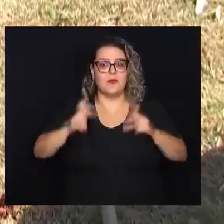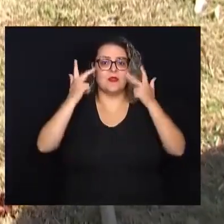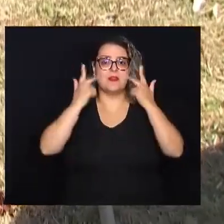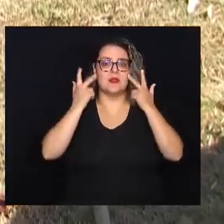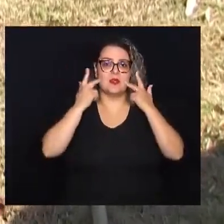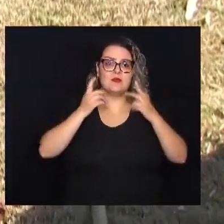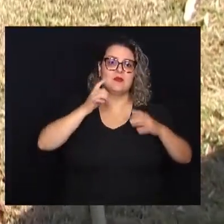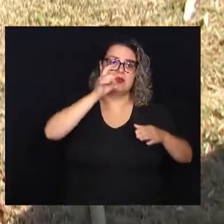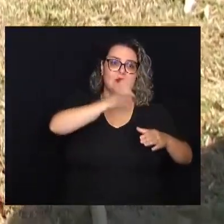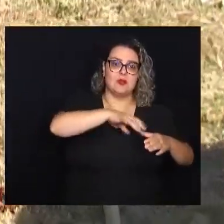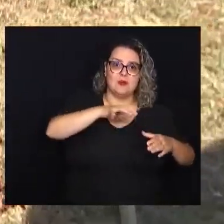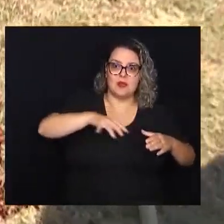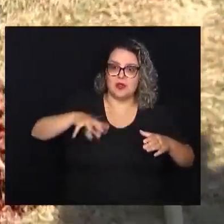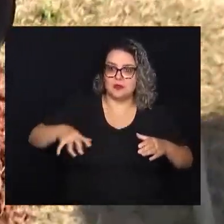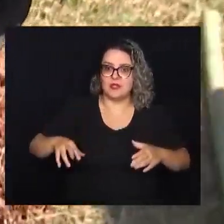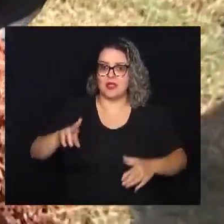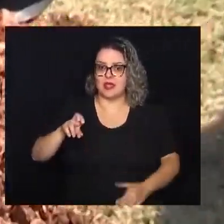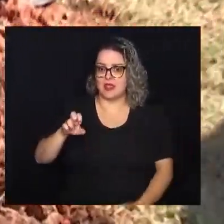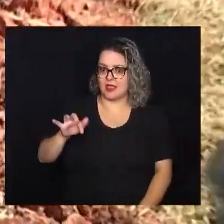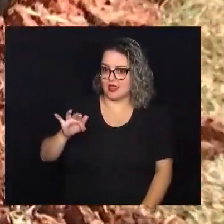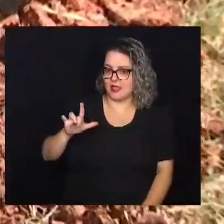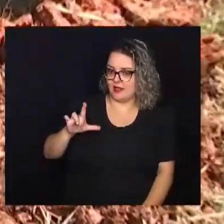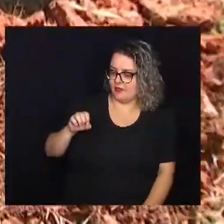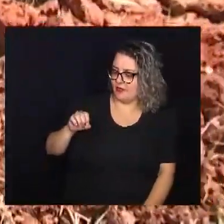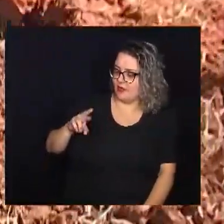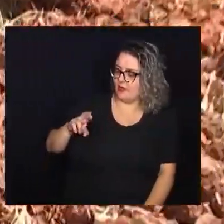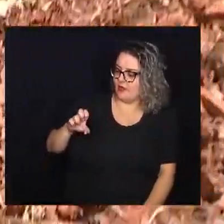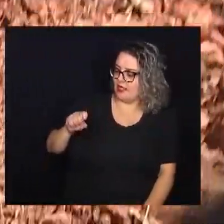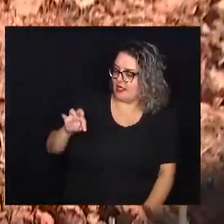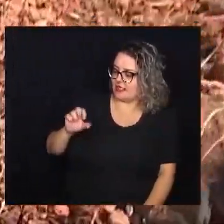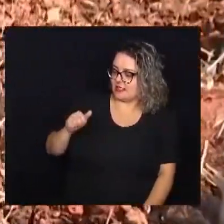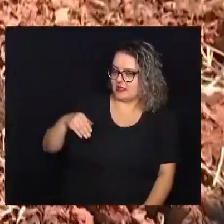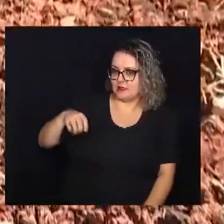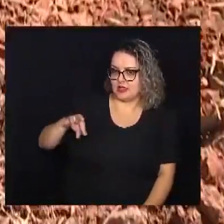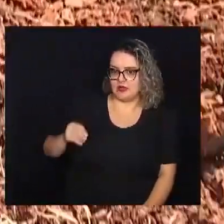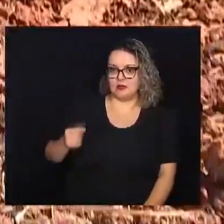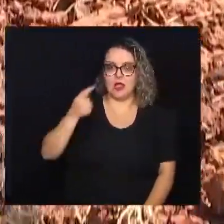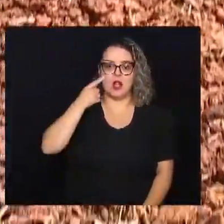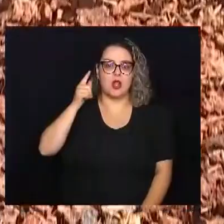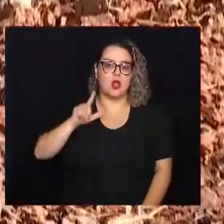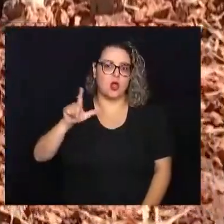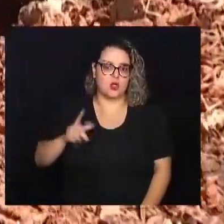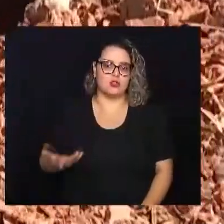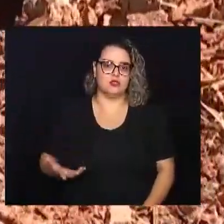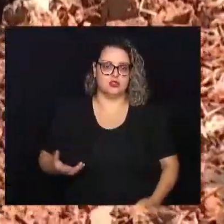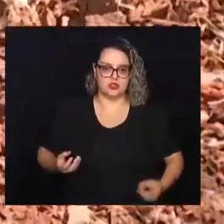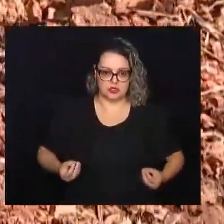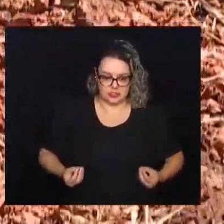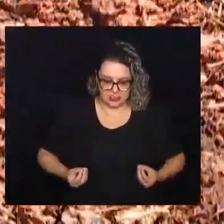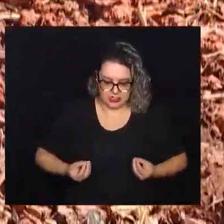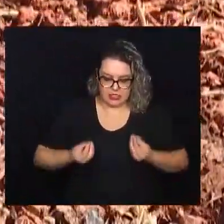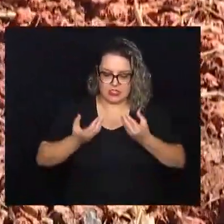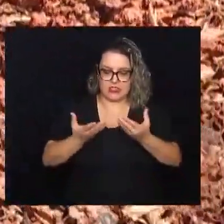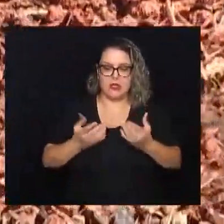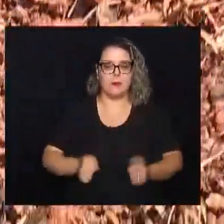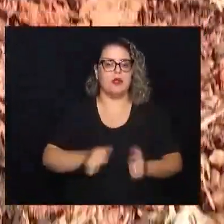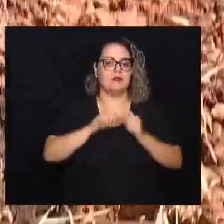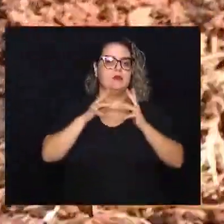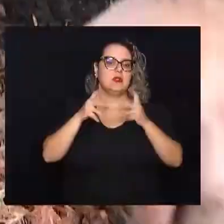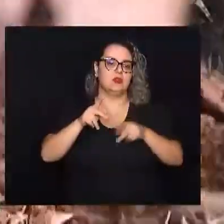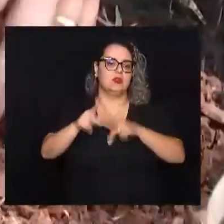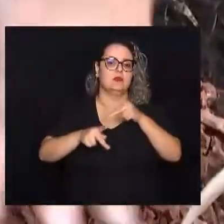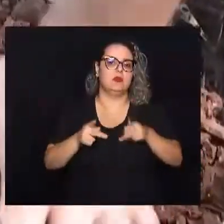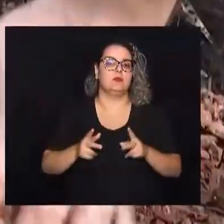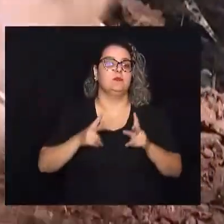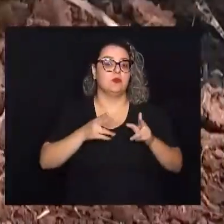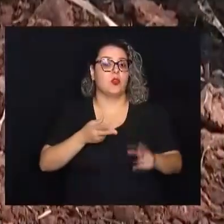para reflorestamento é óbvio que isso daí traz benefício para a população no como um todo e